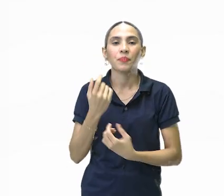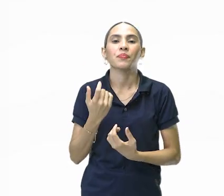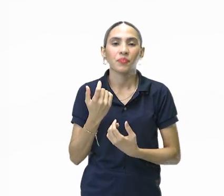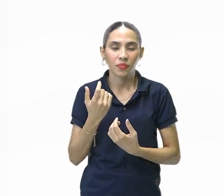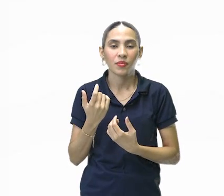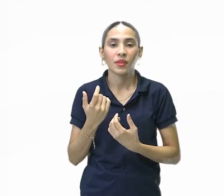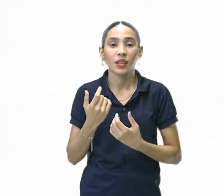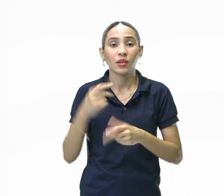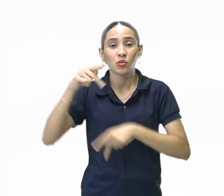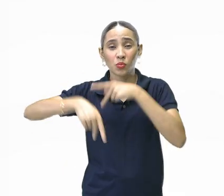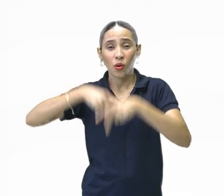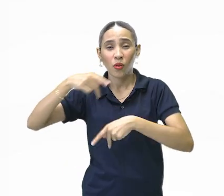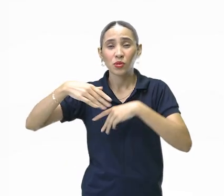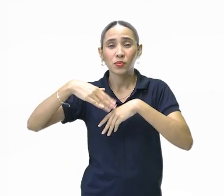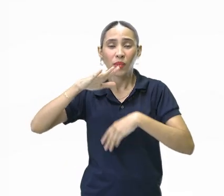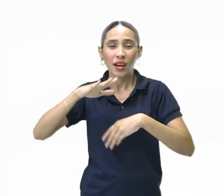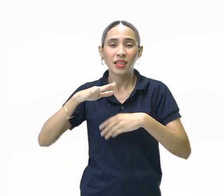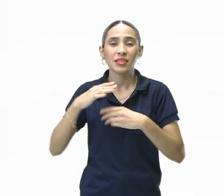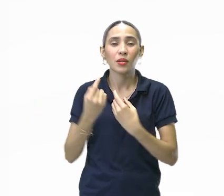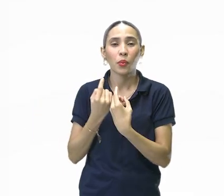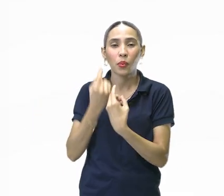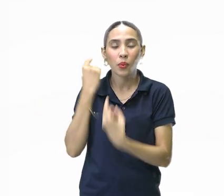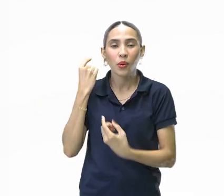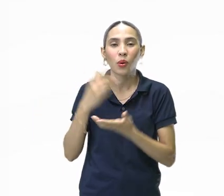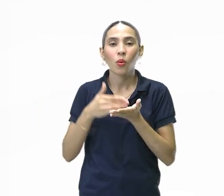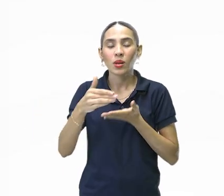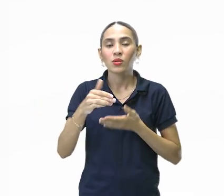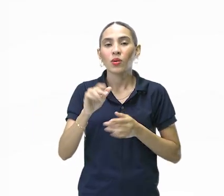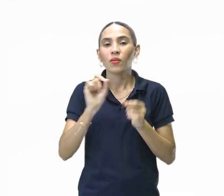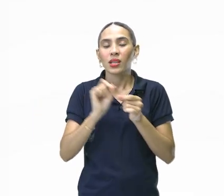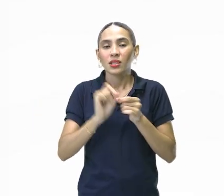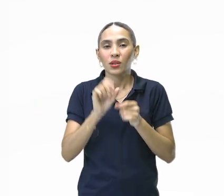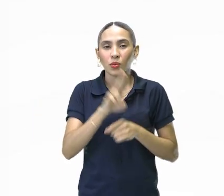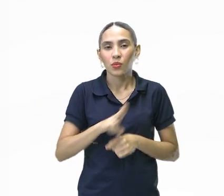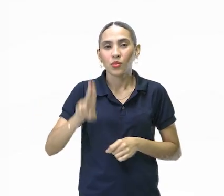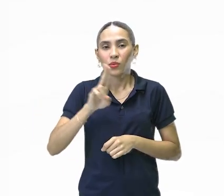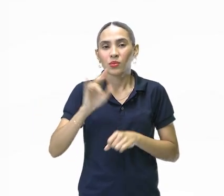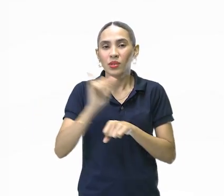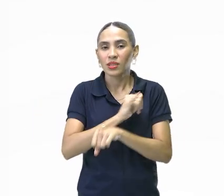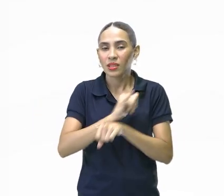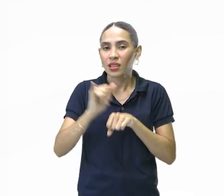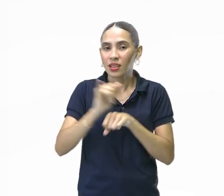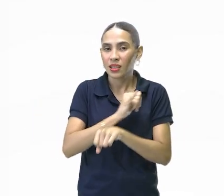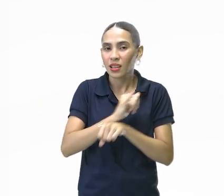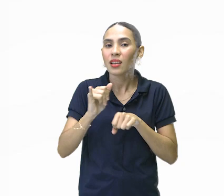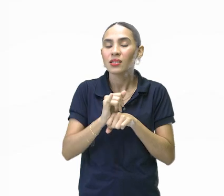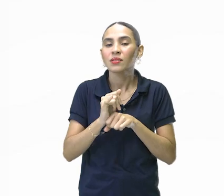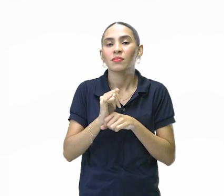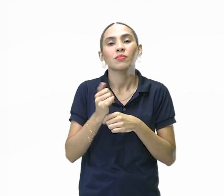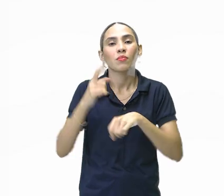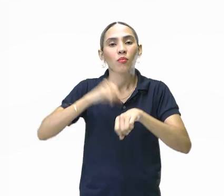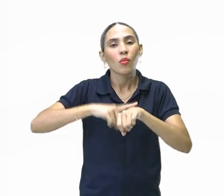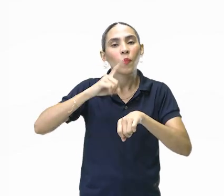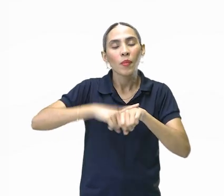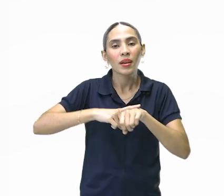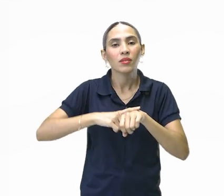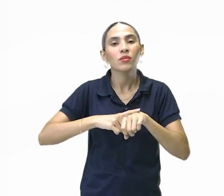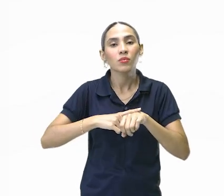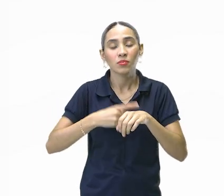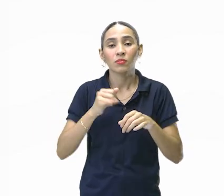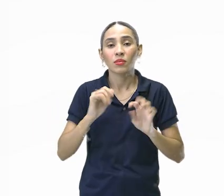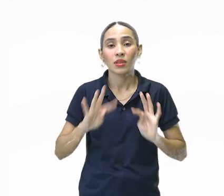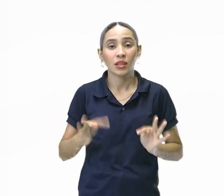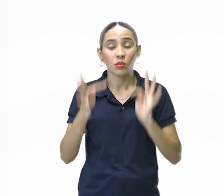das civilizações mais antigas, quando ele começou a fazer uso de ferramentas, né, e em algum momento, com os adventos